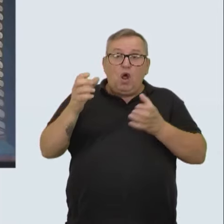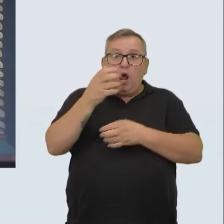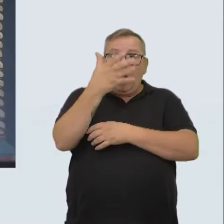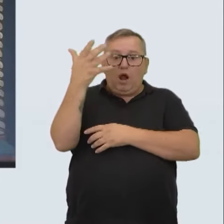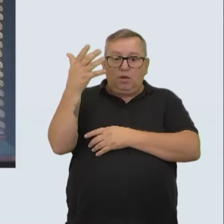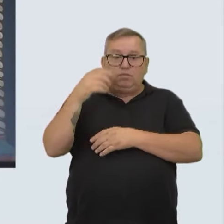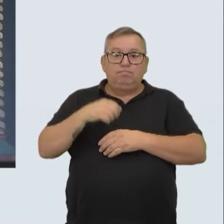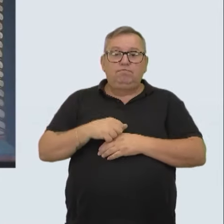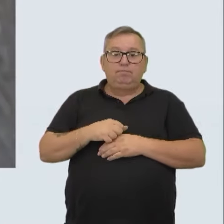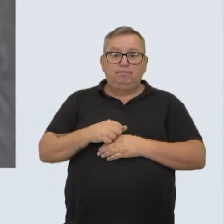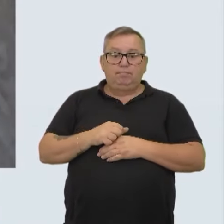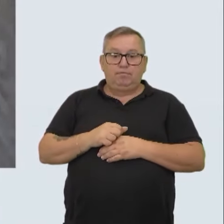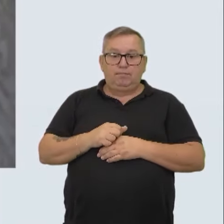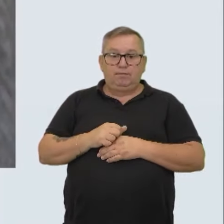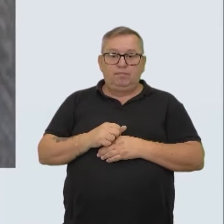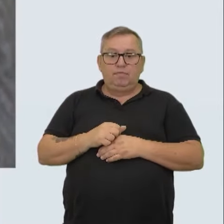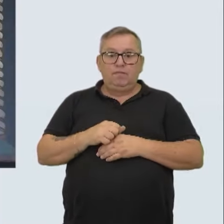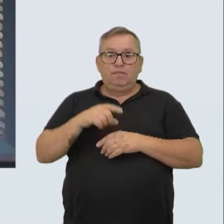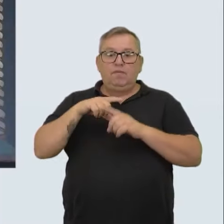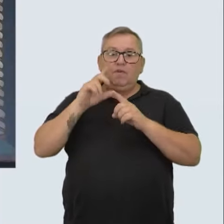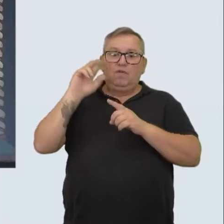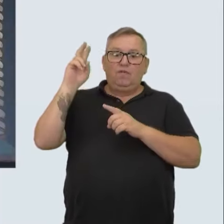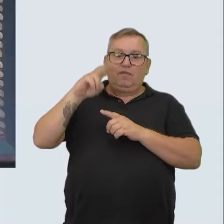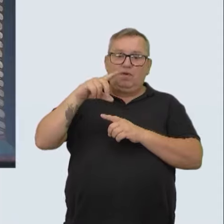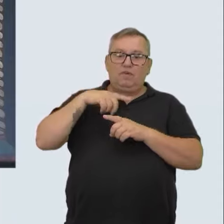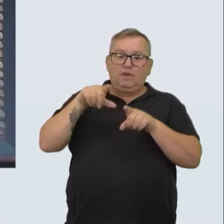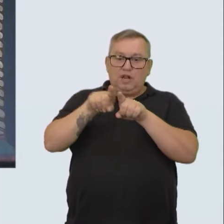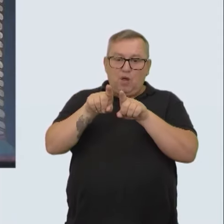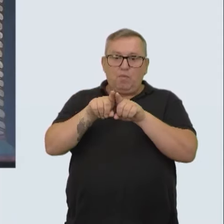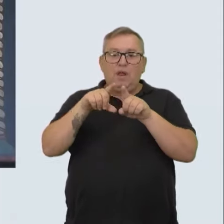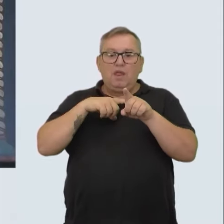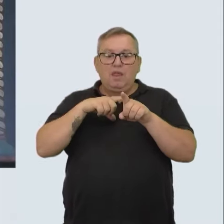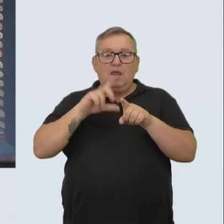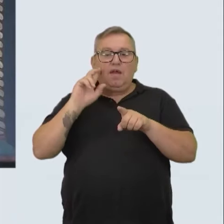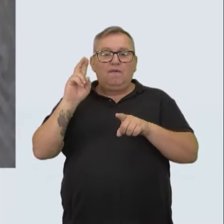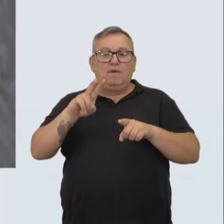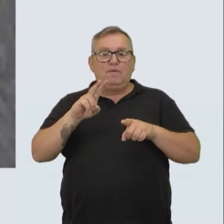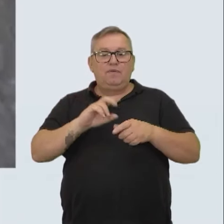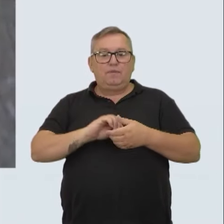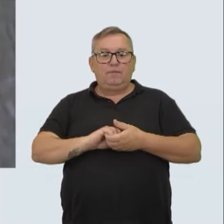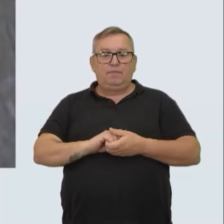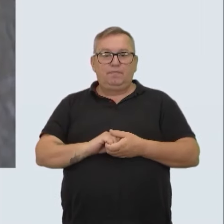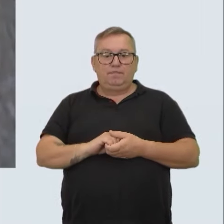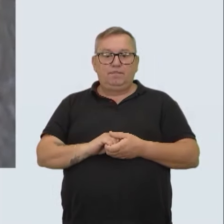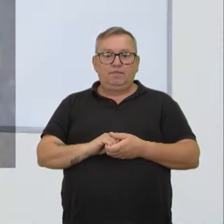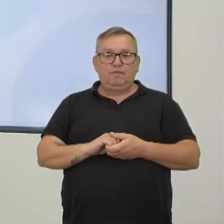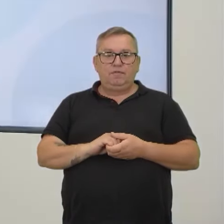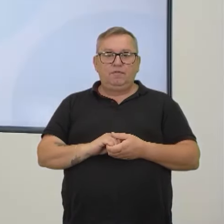fundo das águas, lá no rio. E tem que ser um guerreiro muito forte, sabe?